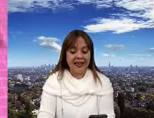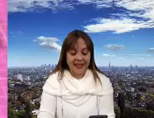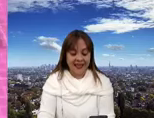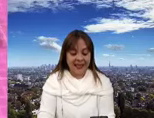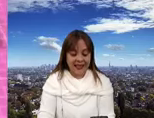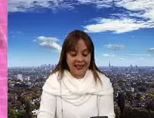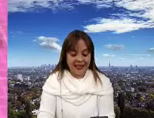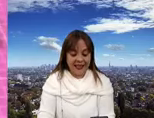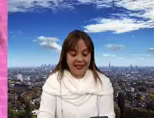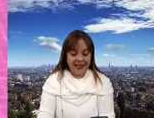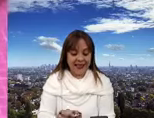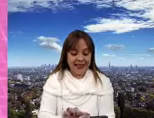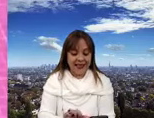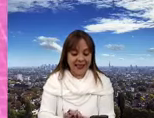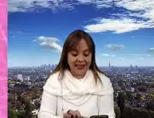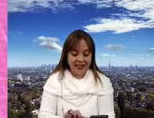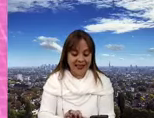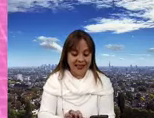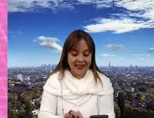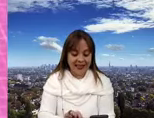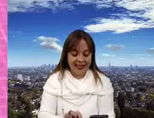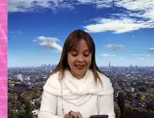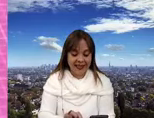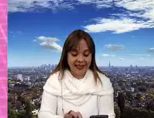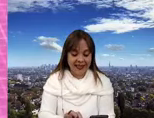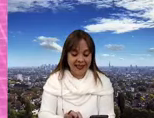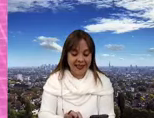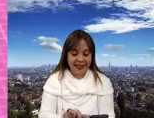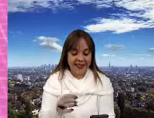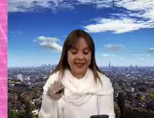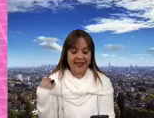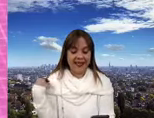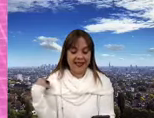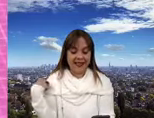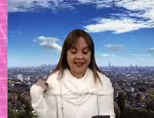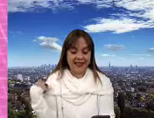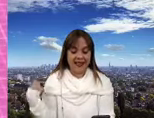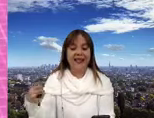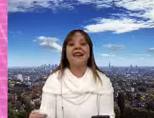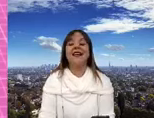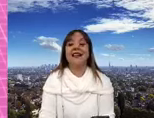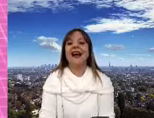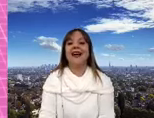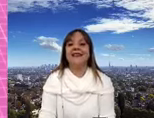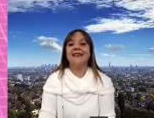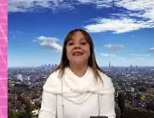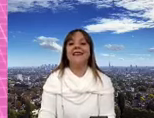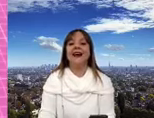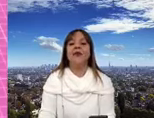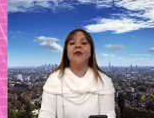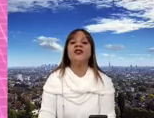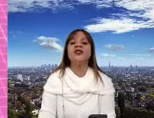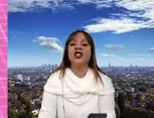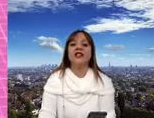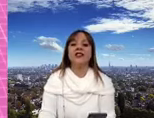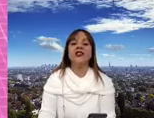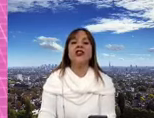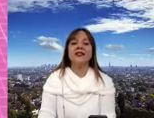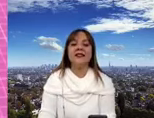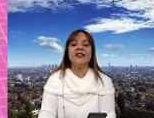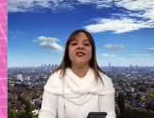preencher toda a volta para ficar menor, porque a gente tem que ter um espaço para casear, tá? Tá. E Boas aí, dicas. A gente gosta